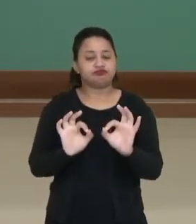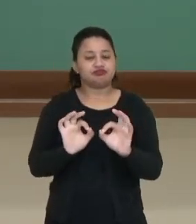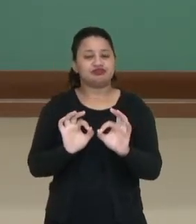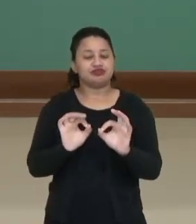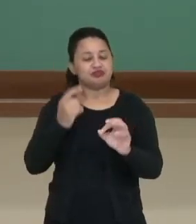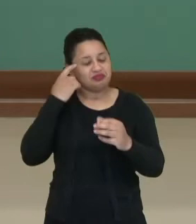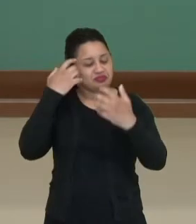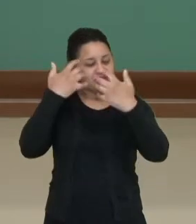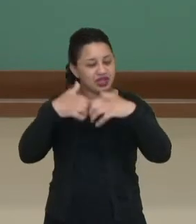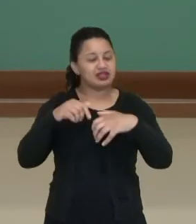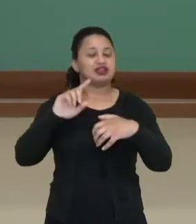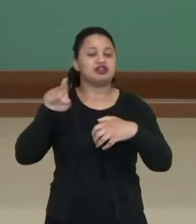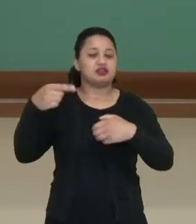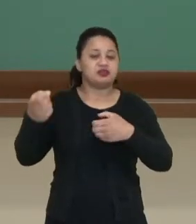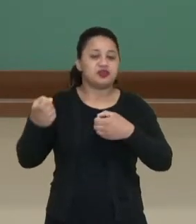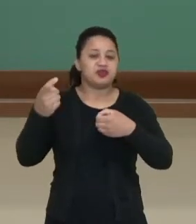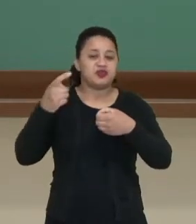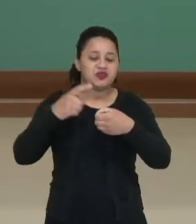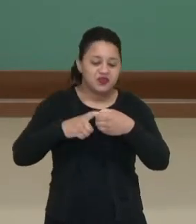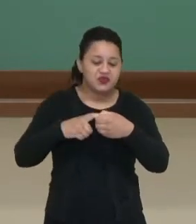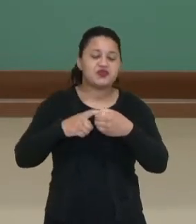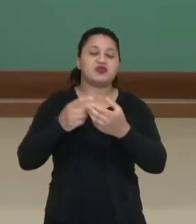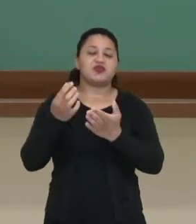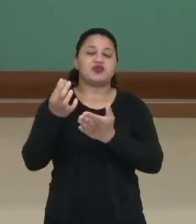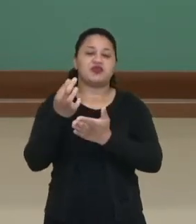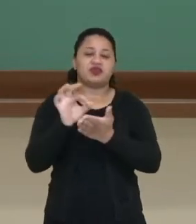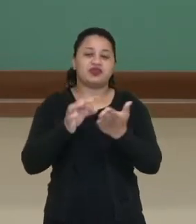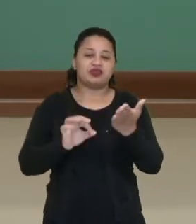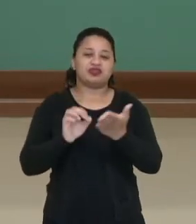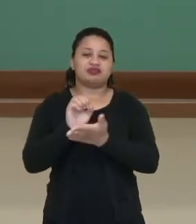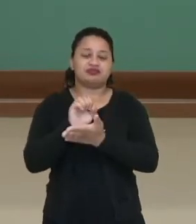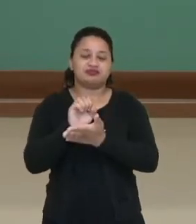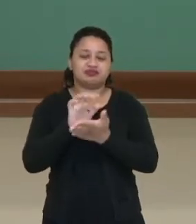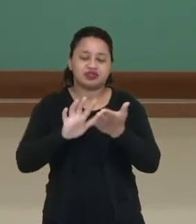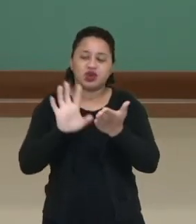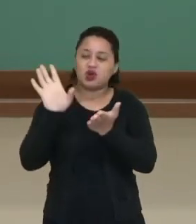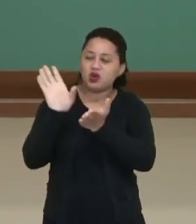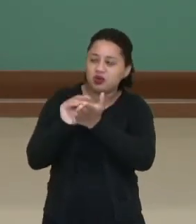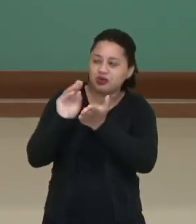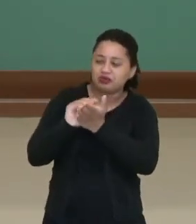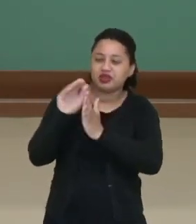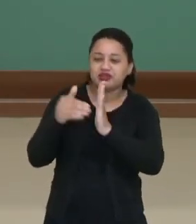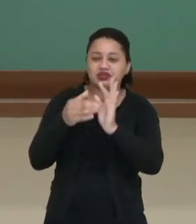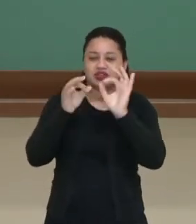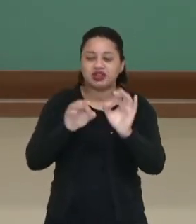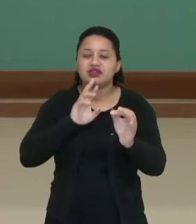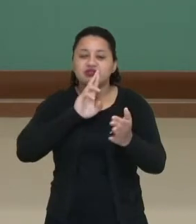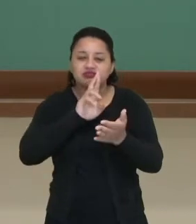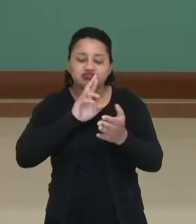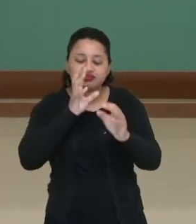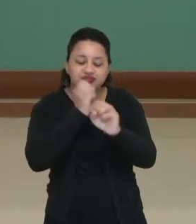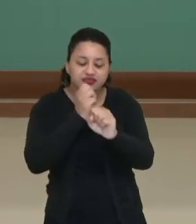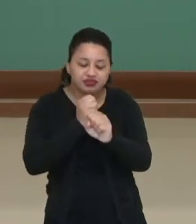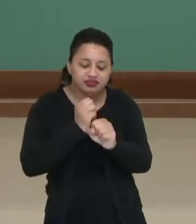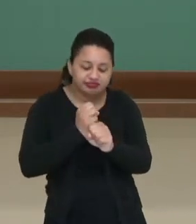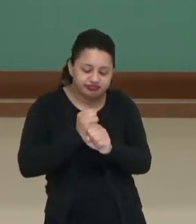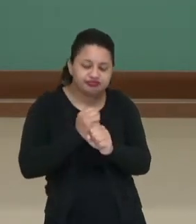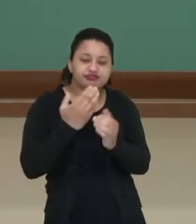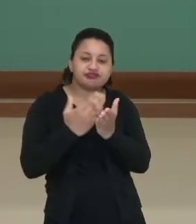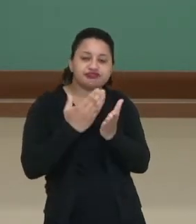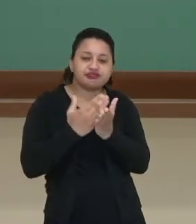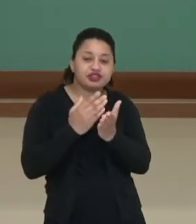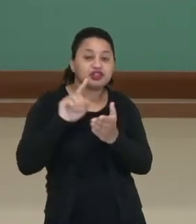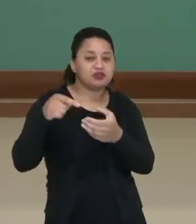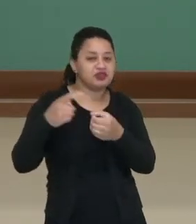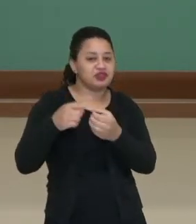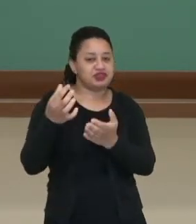Pensa direitinho aí, com bastante calma, você vai ter tempo para isso, copia o enunciado, Faça suas continhas num cantinho do caderno e a gente